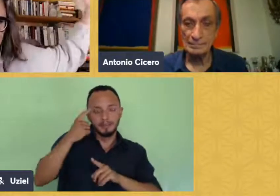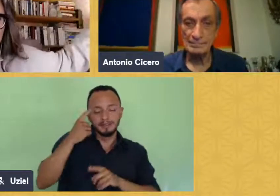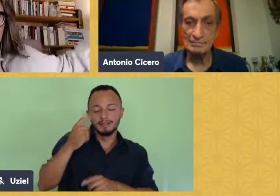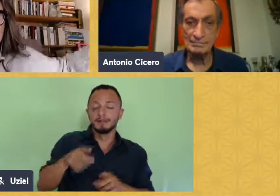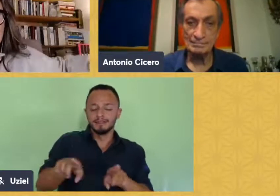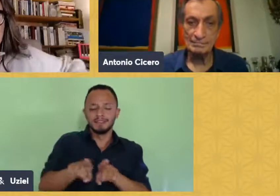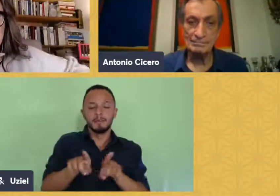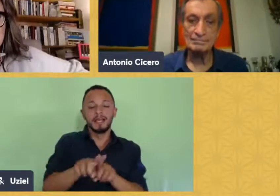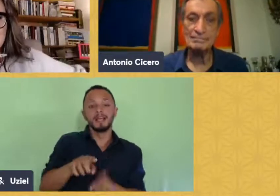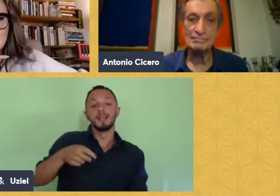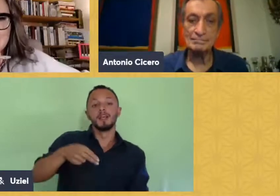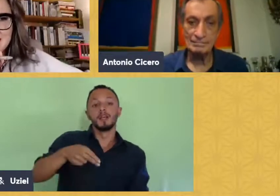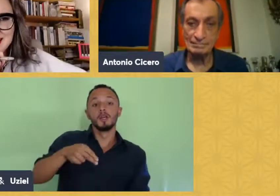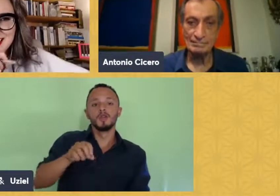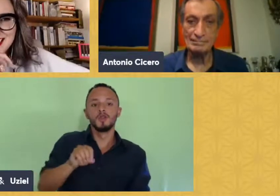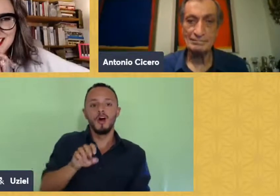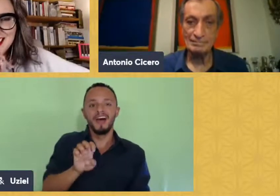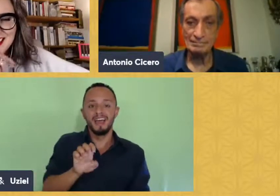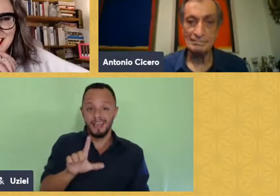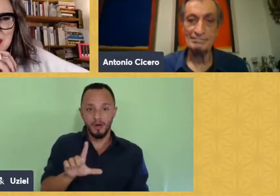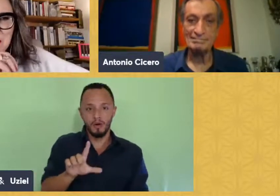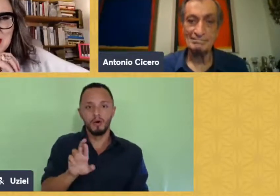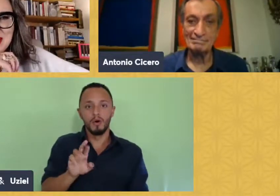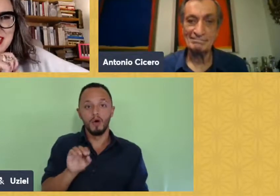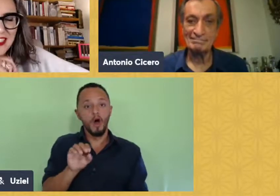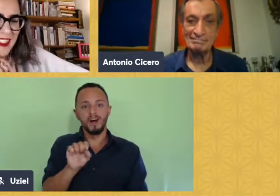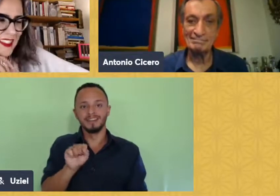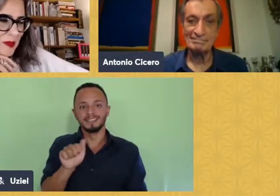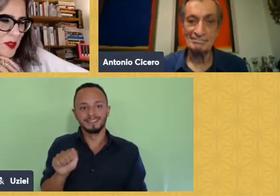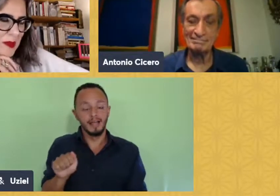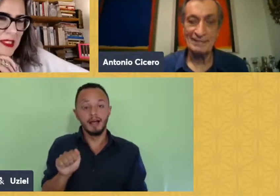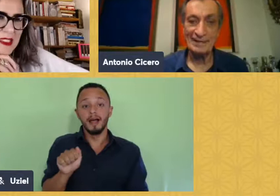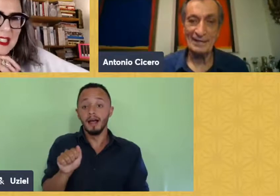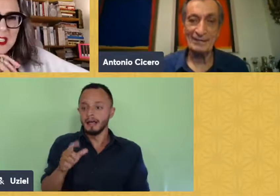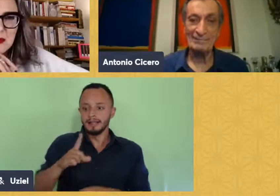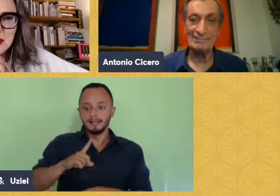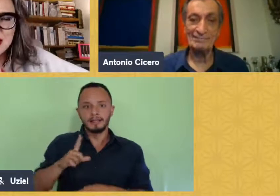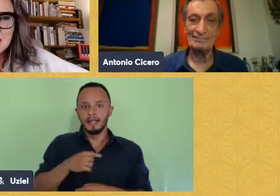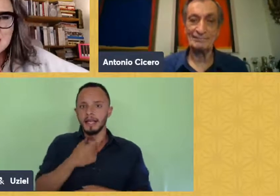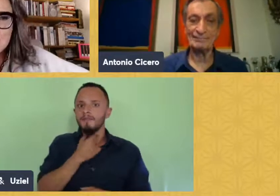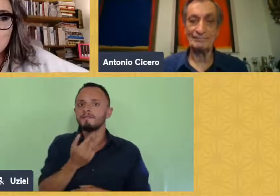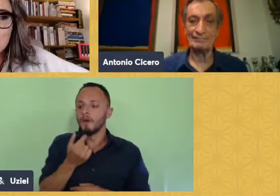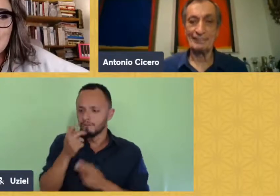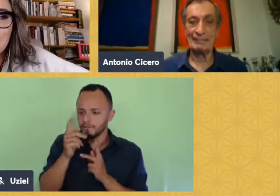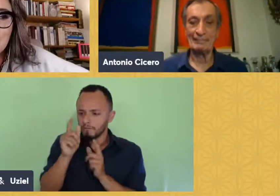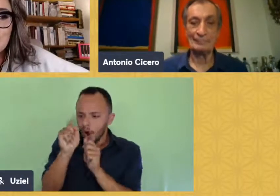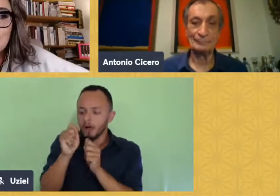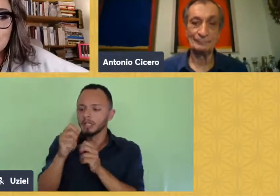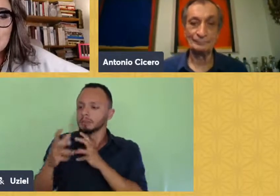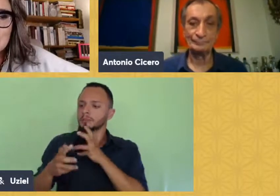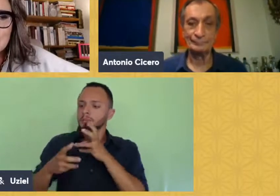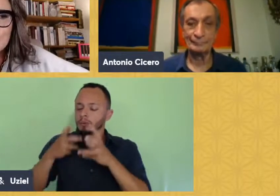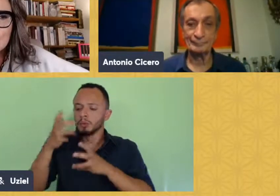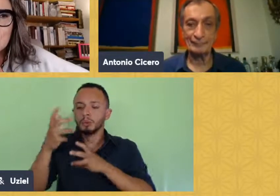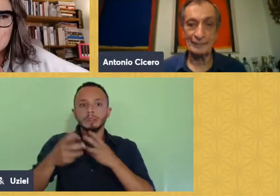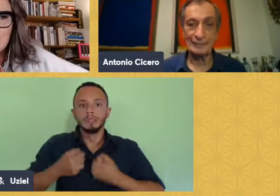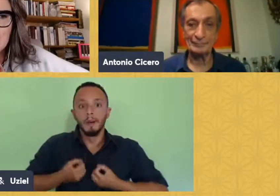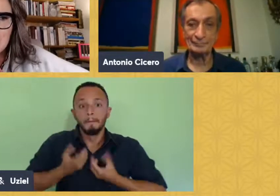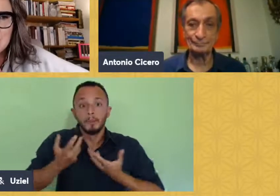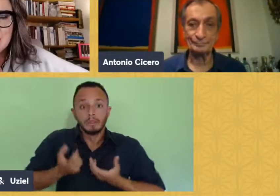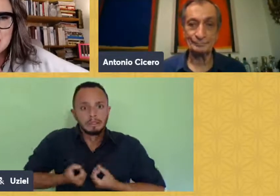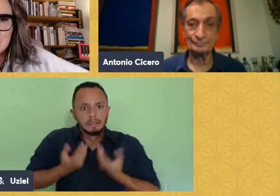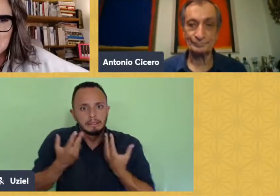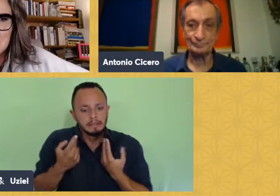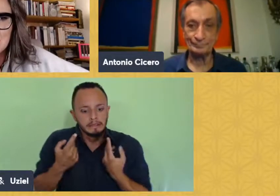e outros representantes dessa poesia na música brasileira, mas isso é uma coisa muito característica da música